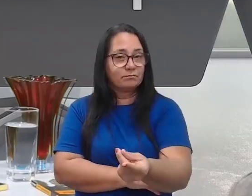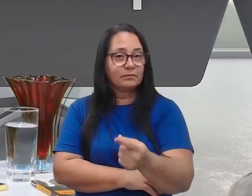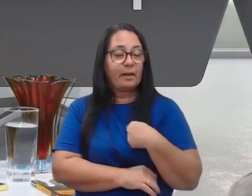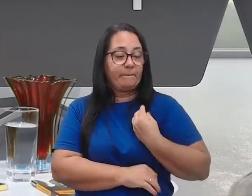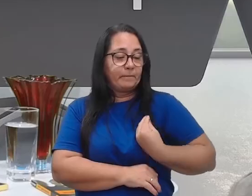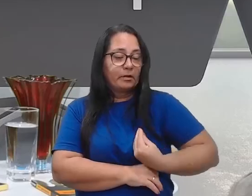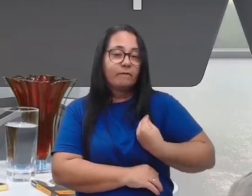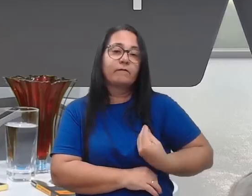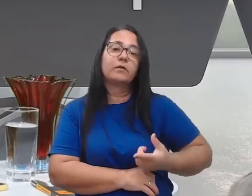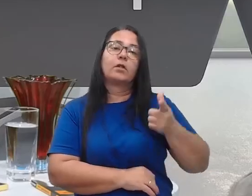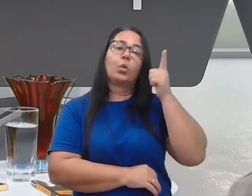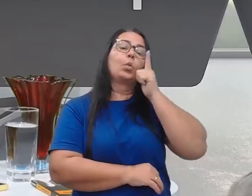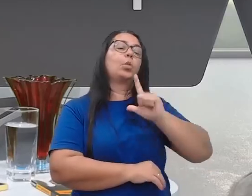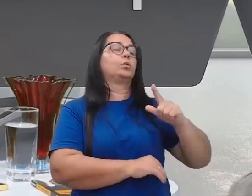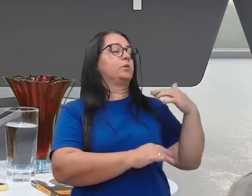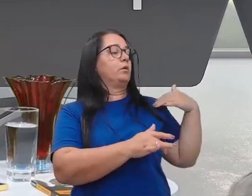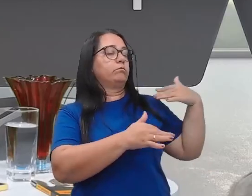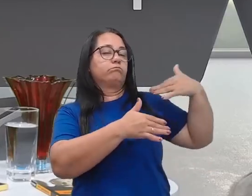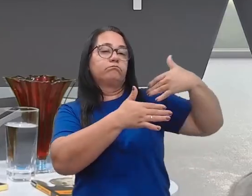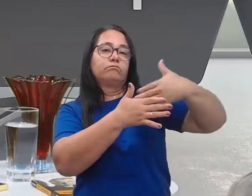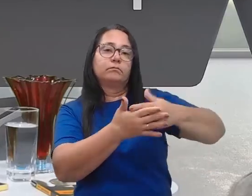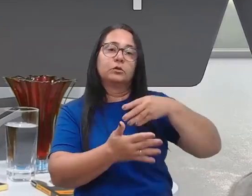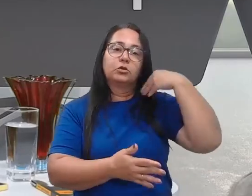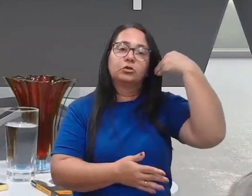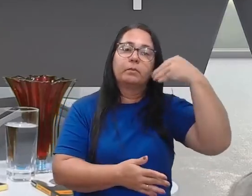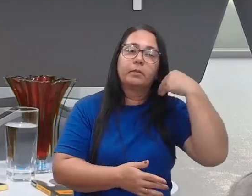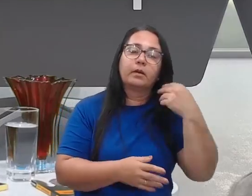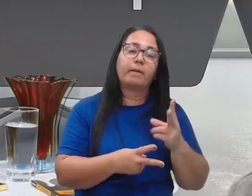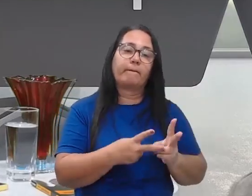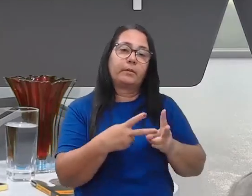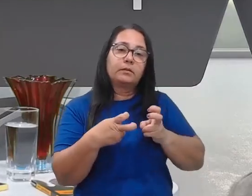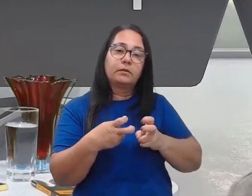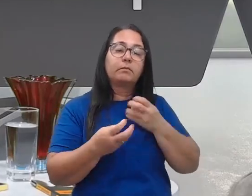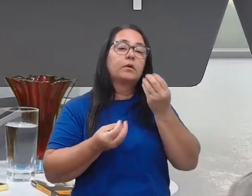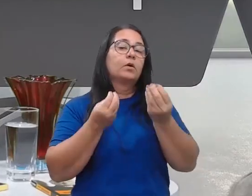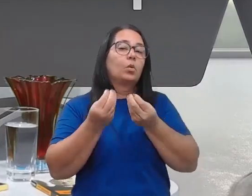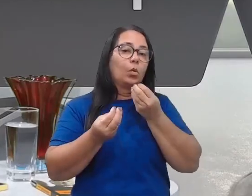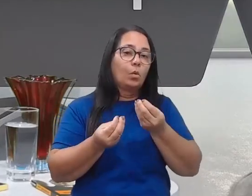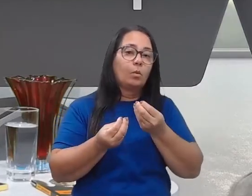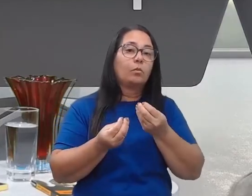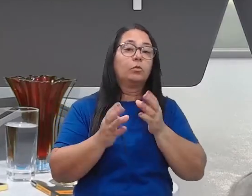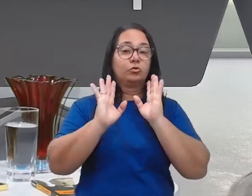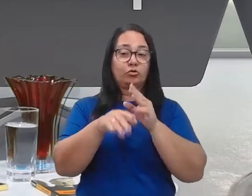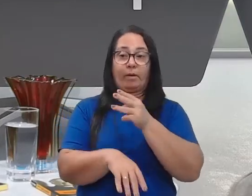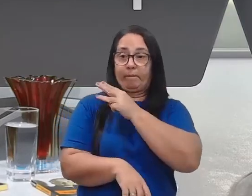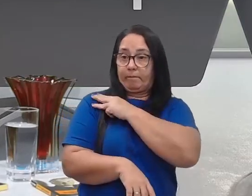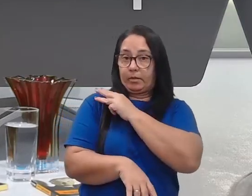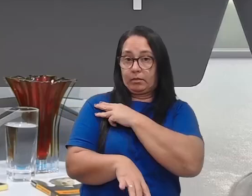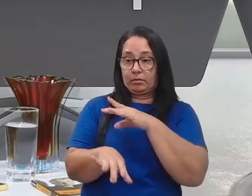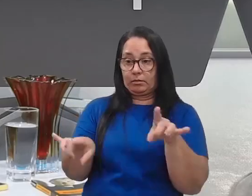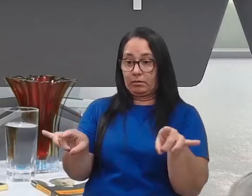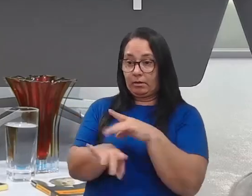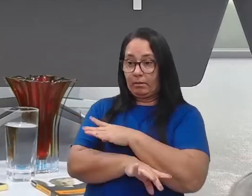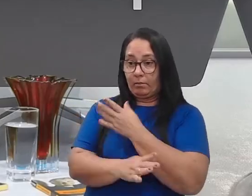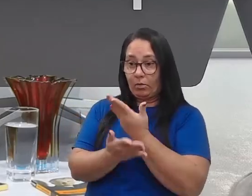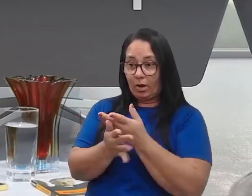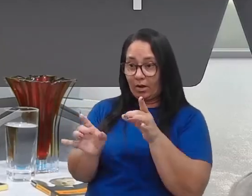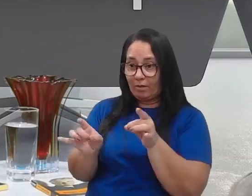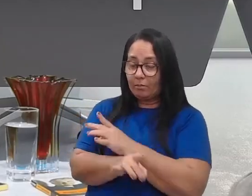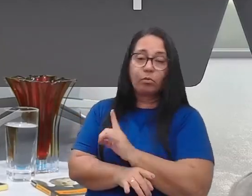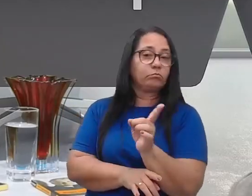pude experimentar e perceber isso ao passo que terminei o ensino médio, terminou os estudos, é claro que não, então a pessoa